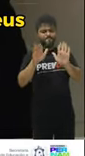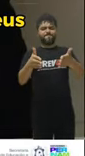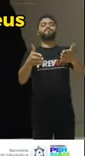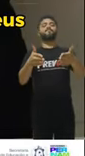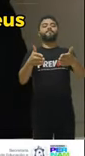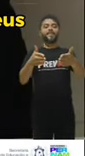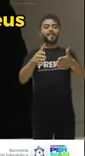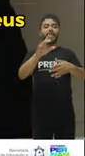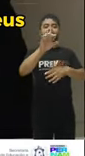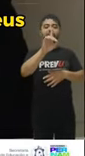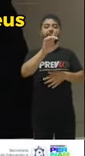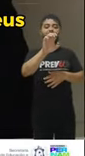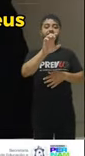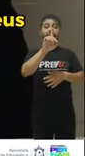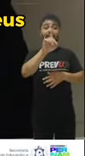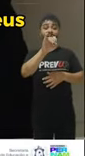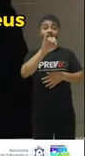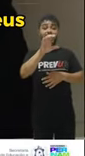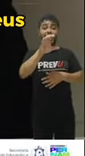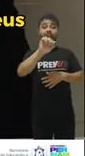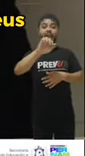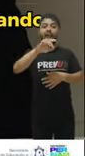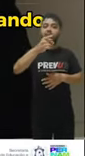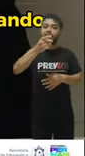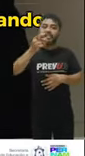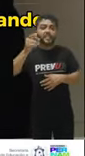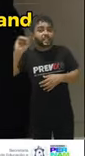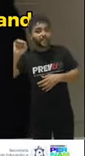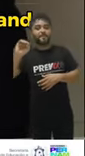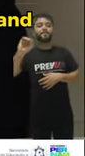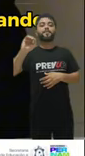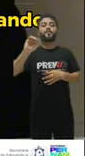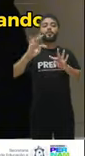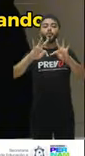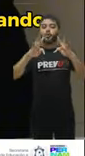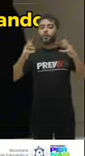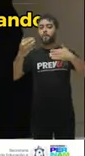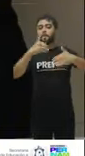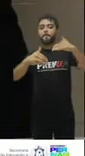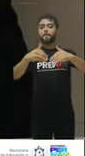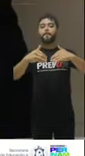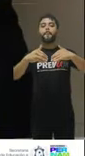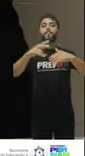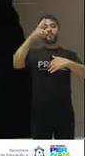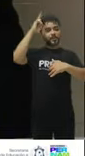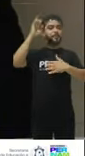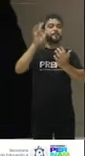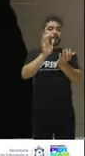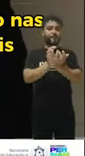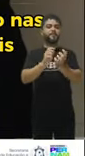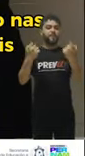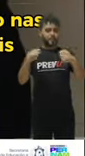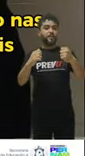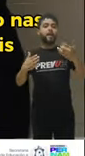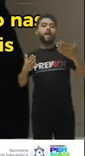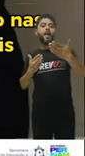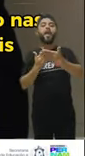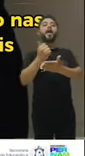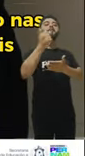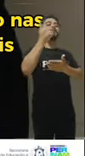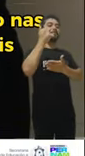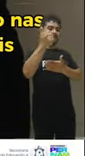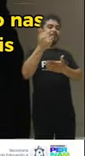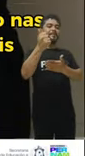eu sei que os meus alunos e todos que estão participando do PREVUP como alunos vão alcançar